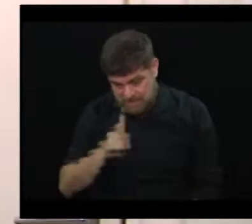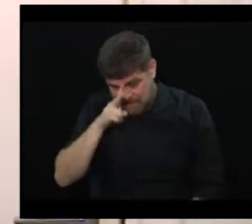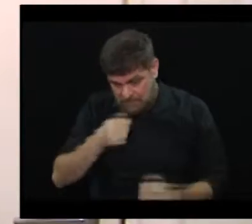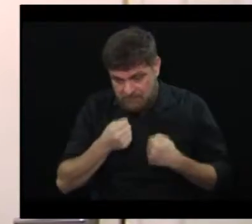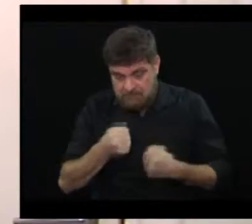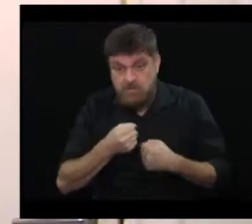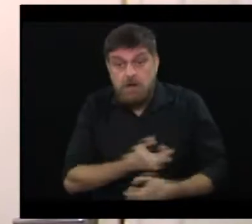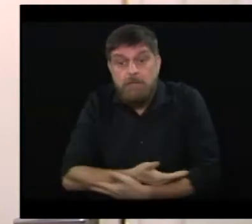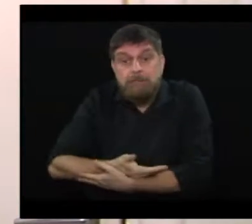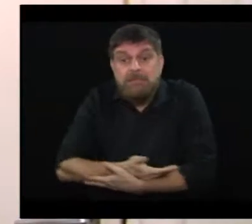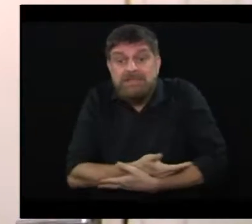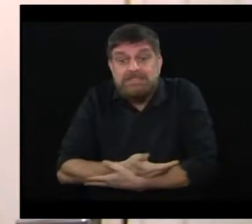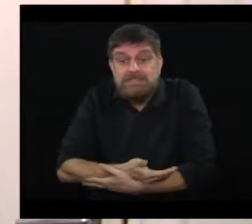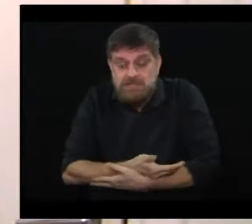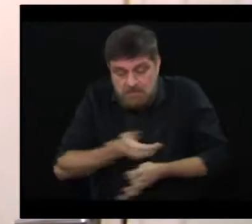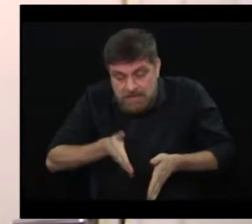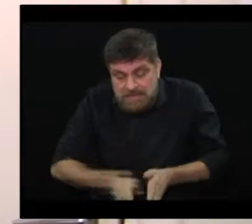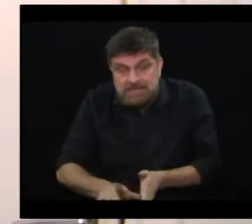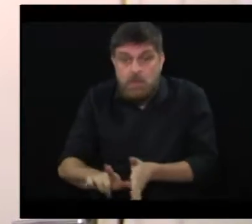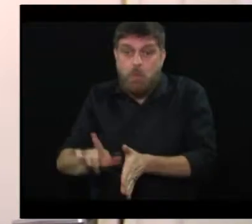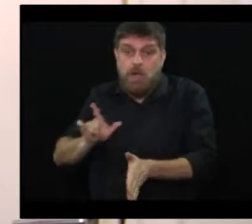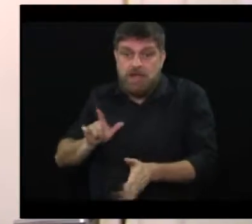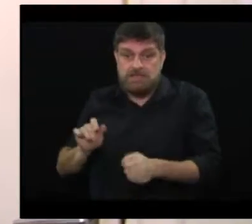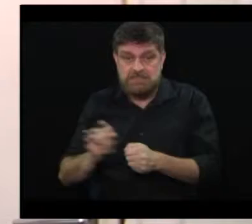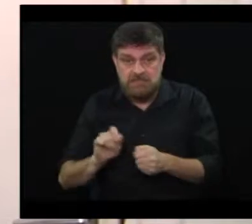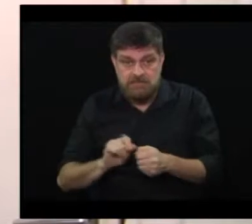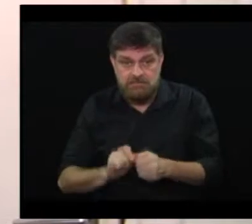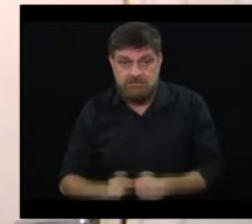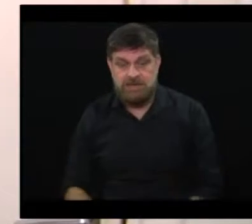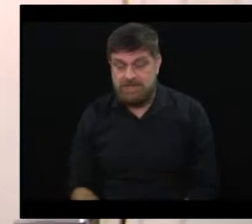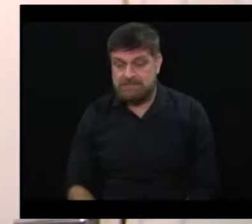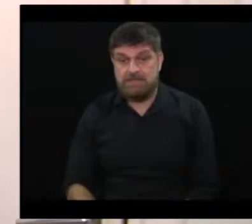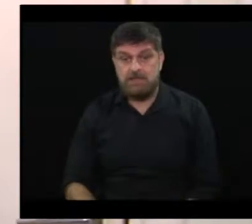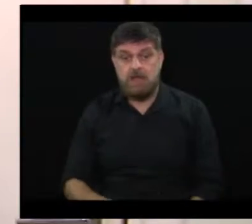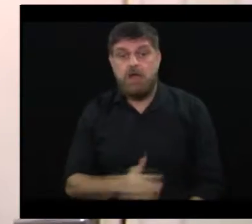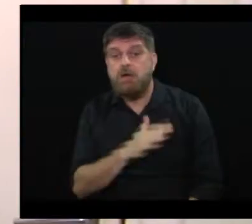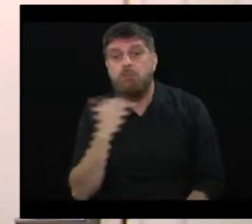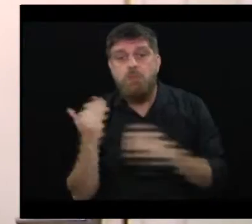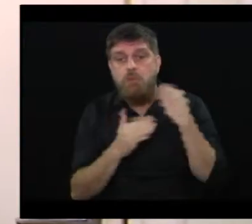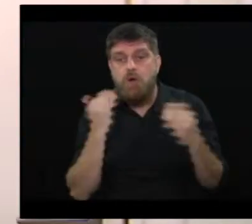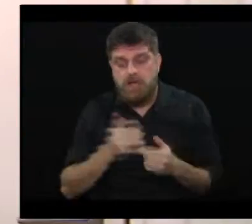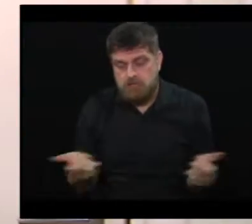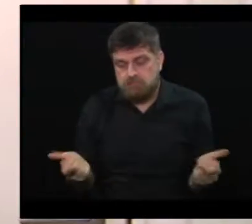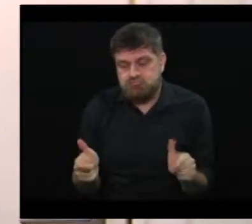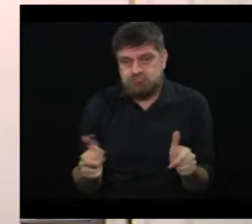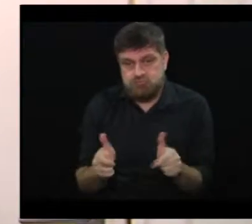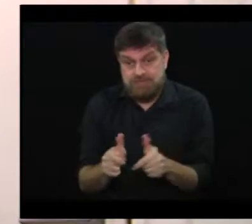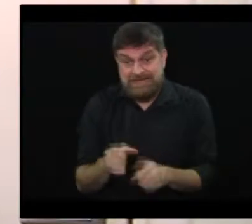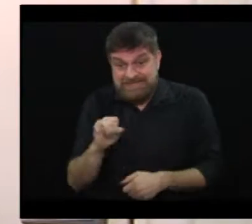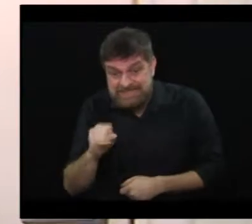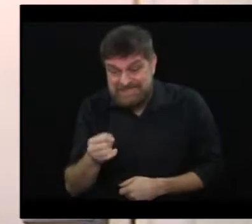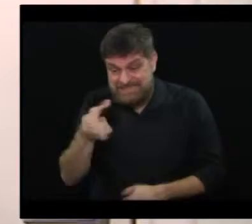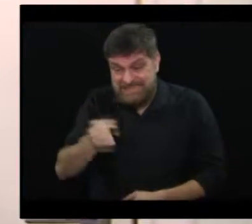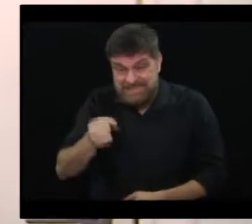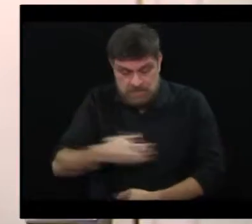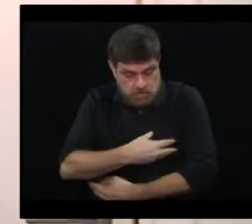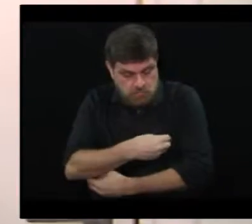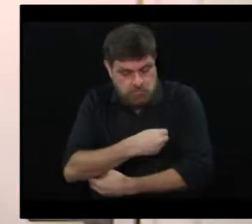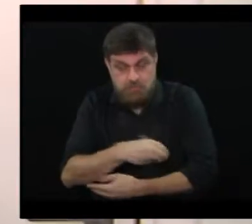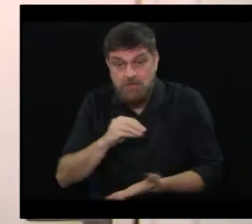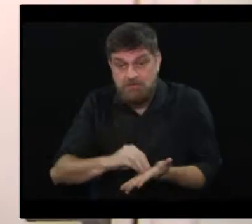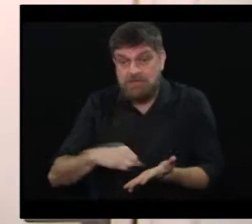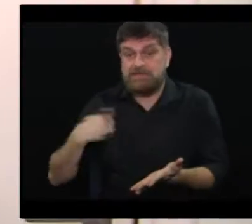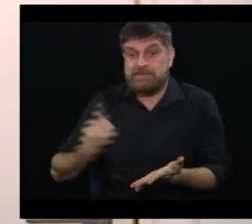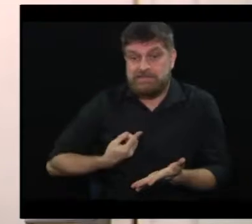pacientes prematuros, reduz o mais importante, que é a mortalidade infantil. E não fornecendo esse leite, nós temos que entrar com